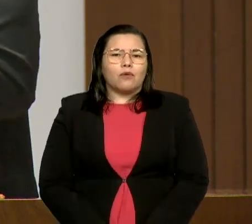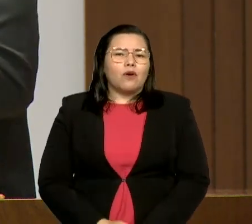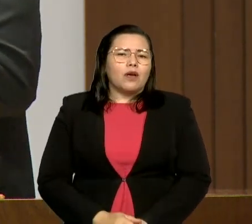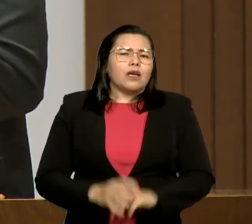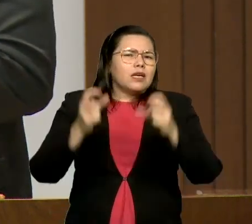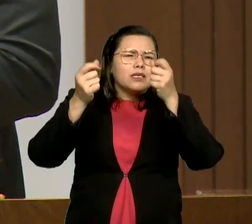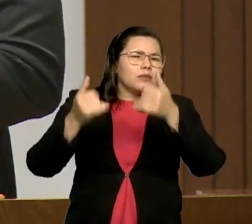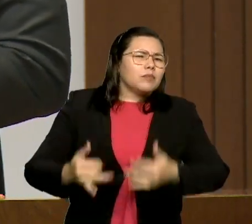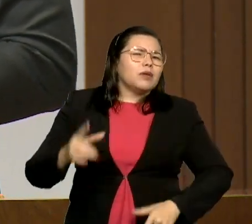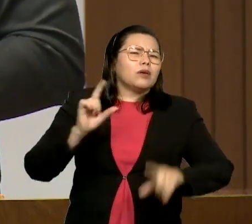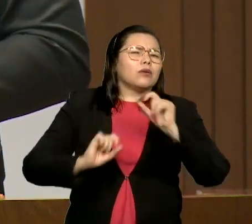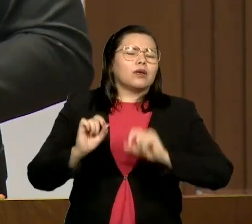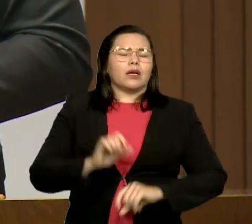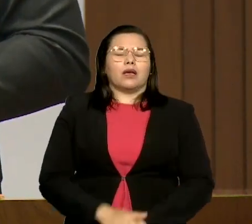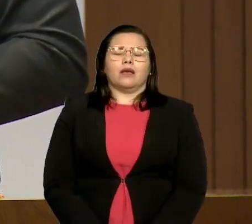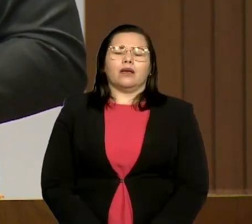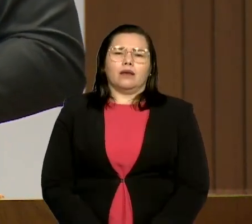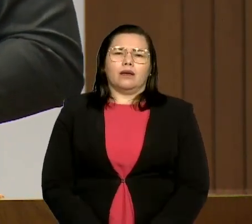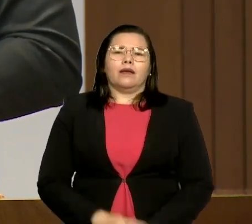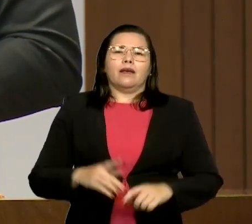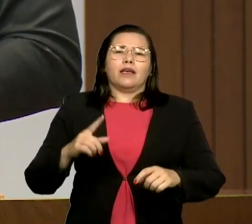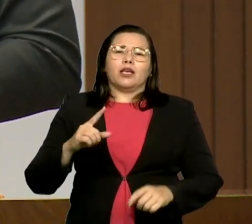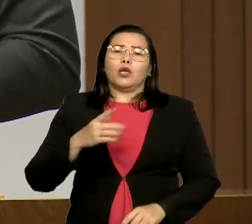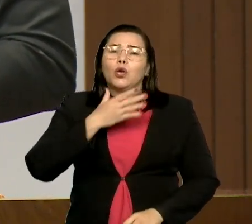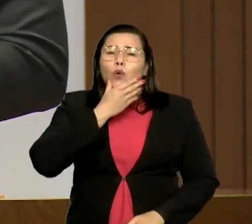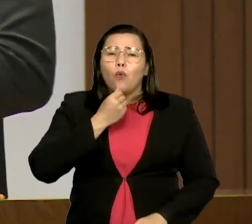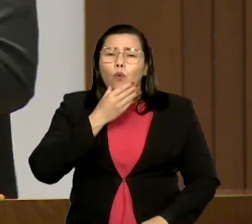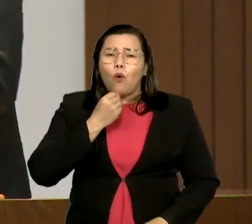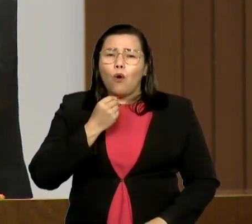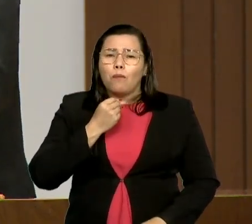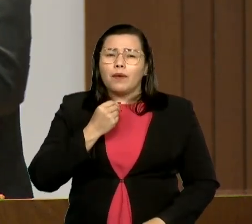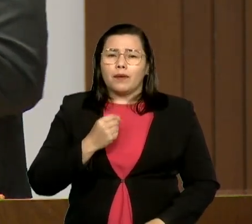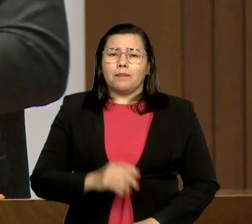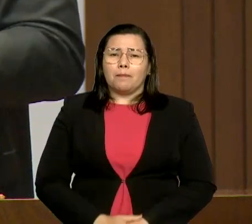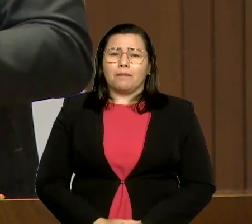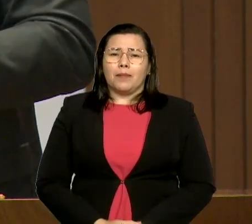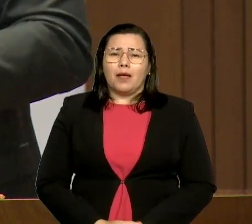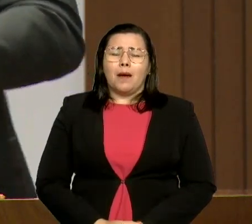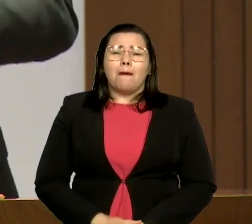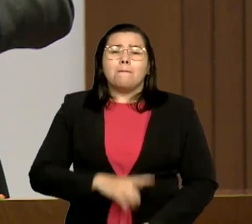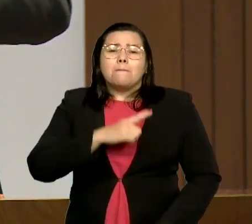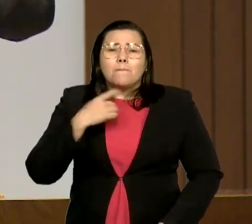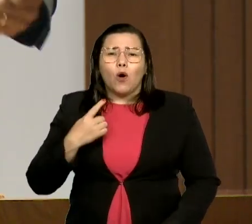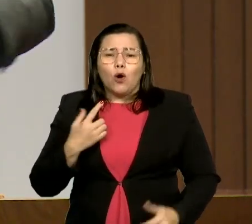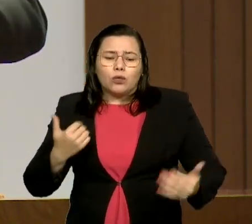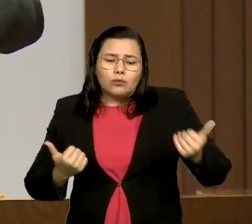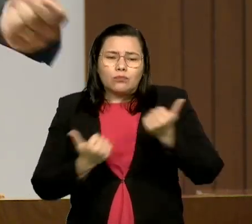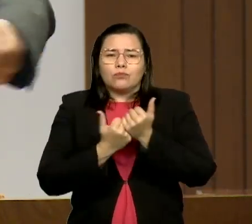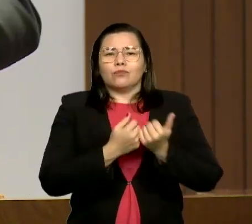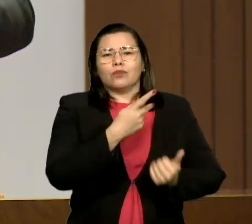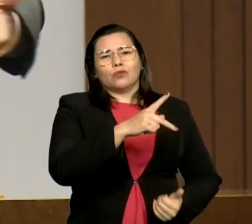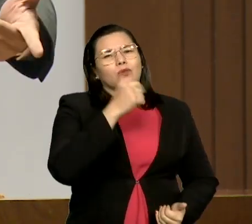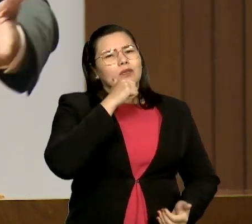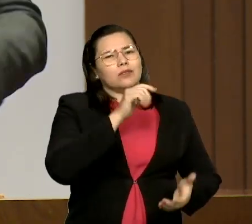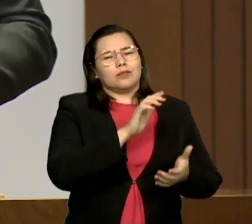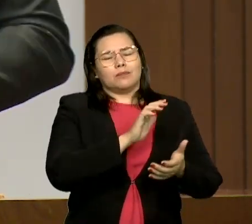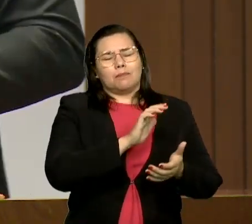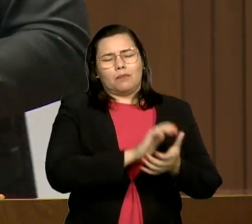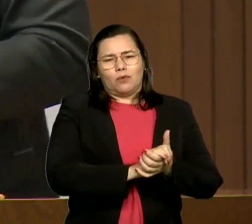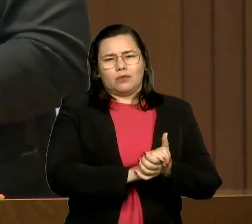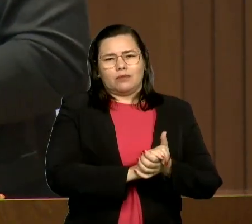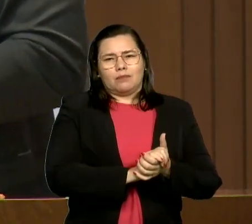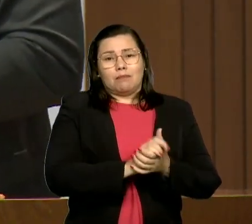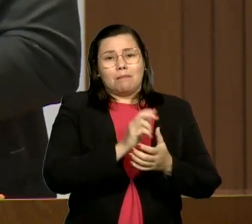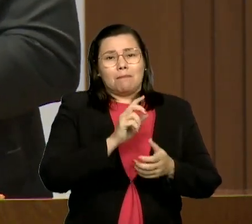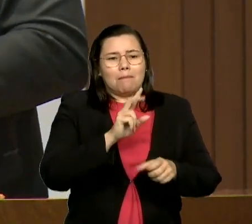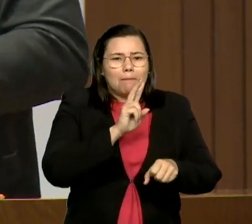submissão, nas palavras da deputada, que ela quis dizer ontem, Não é dizer que a mulher tem que ser um joguete, uma escrava do